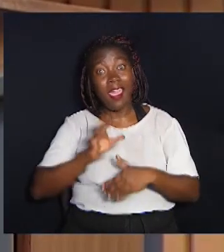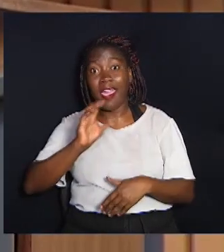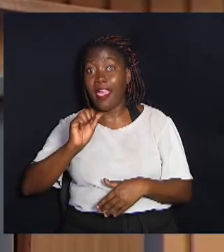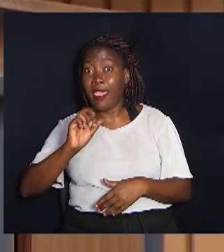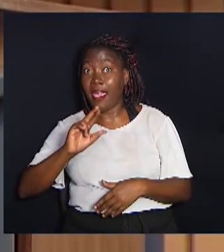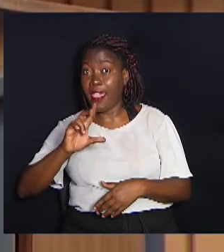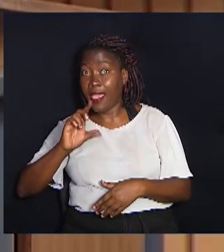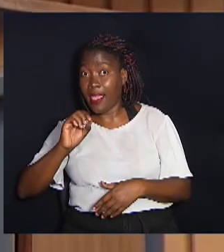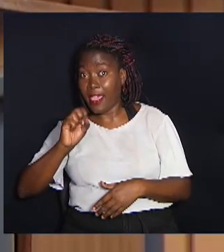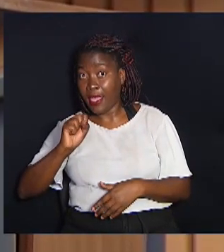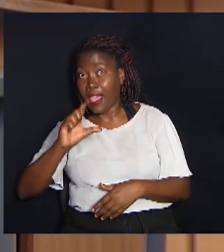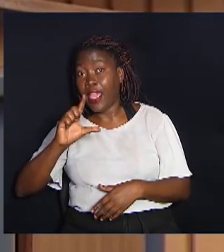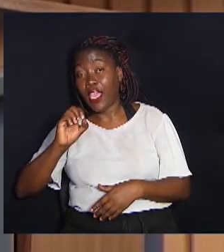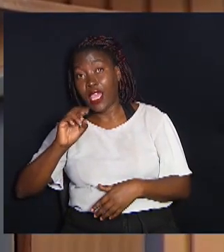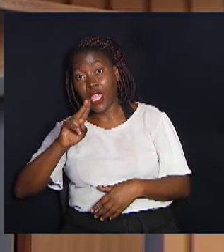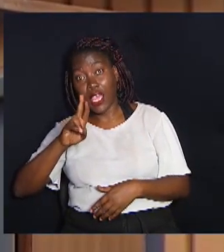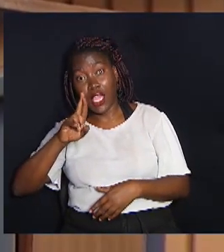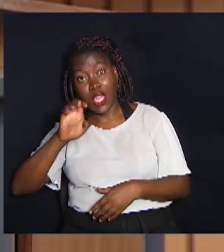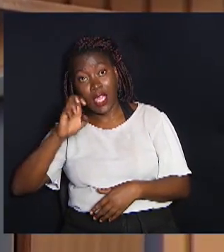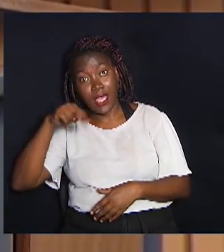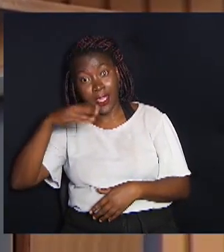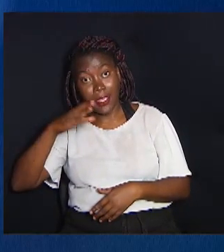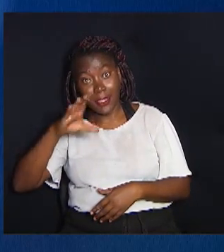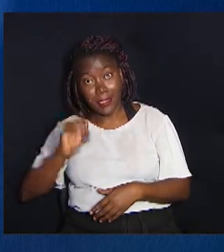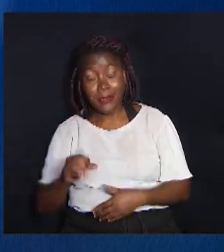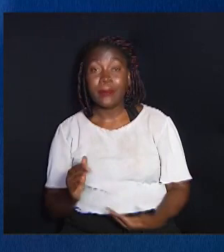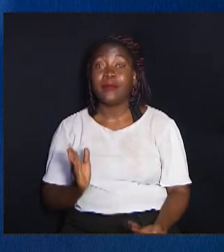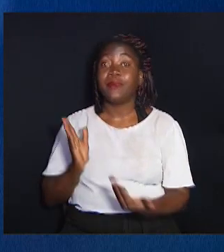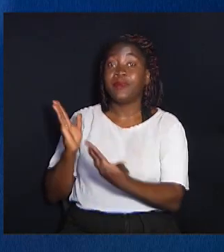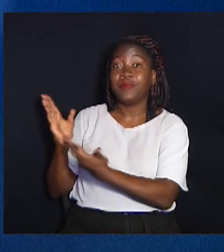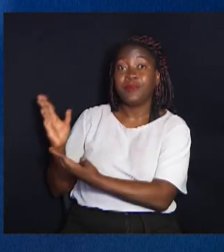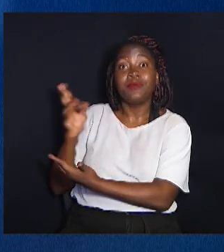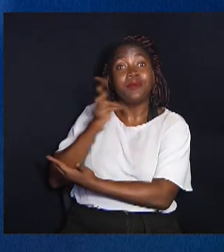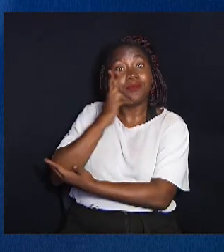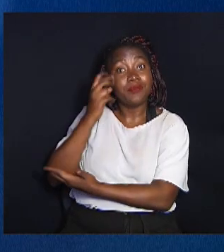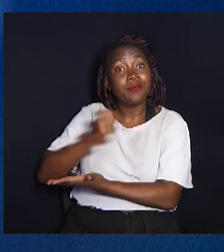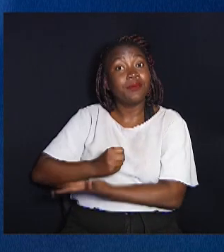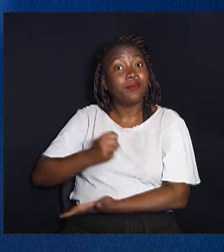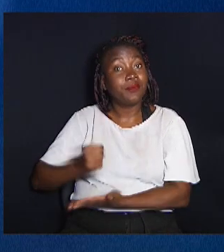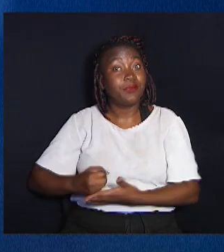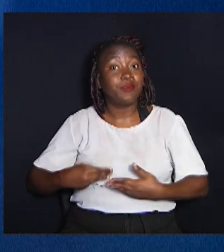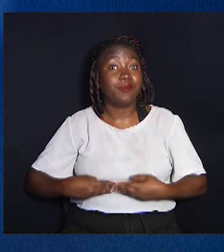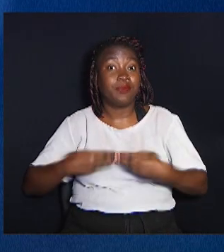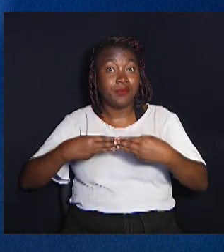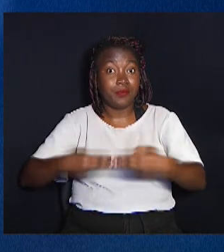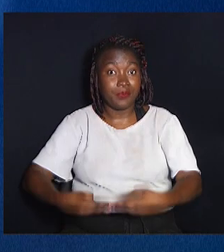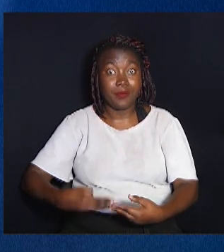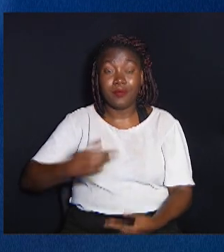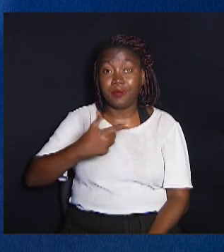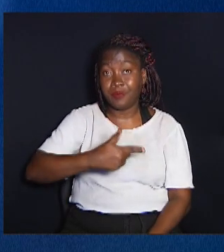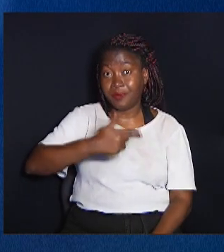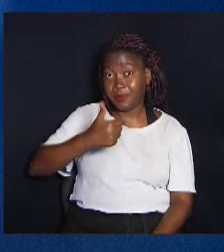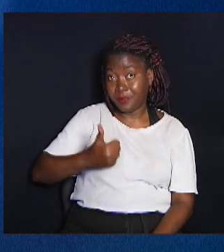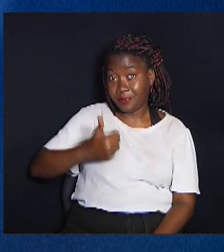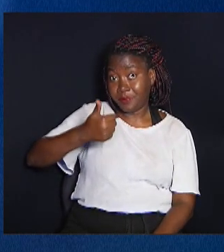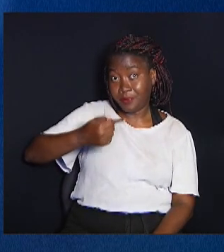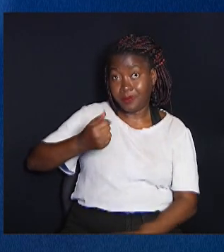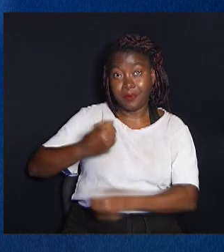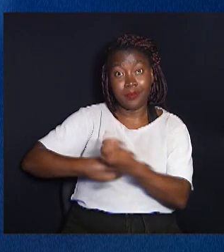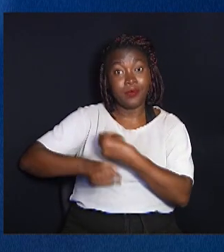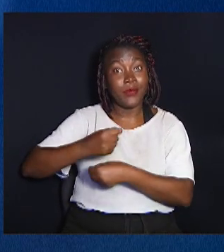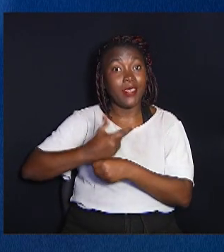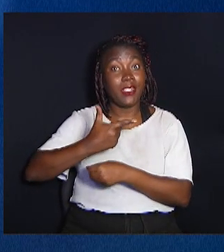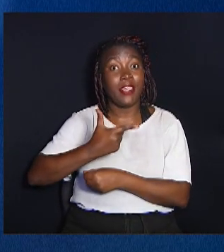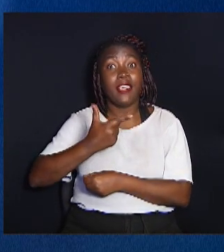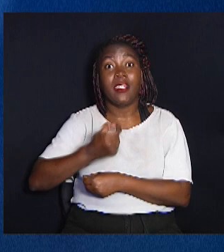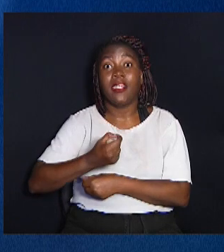O vereador Cecílio Santos protocolou a moção 217 de 2023, onde apela ao